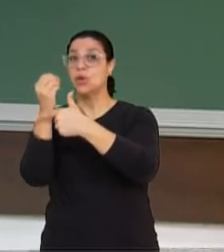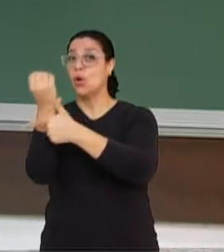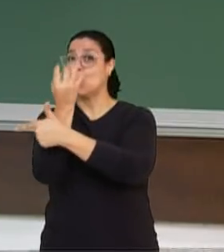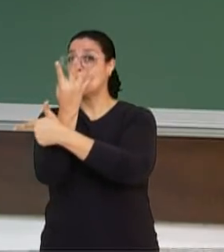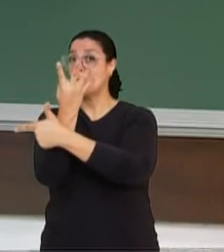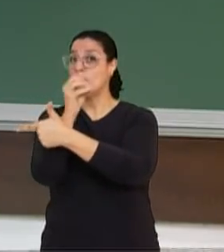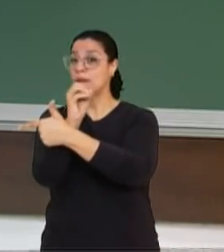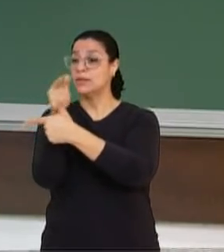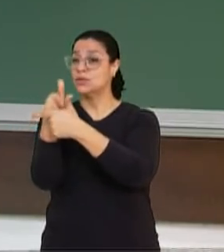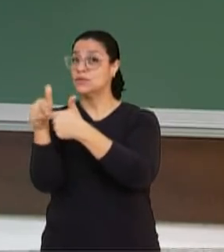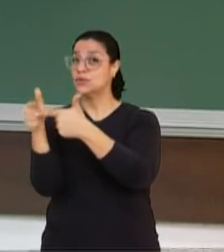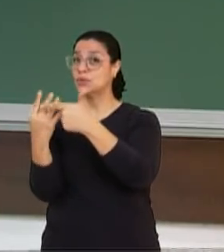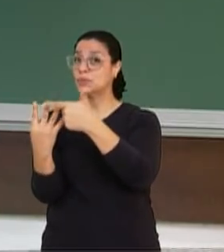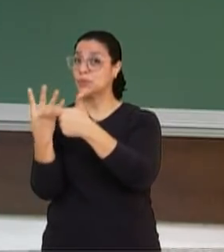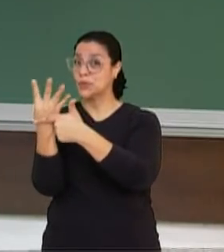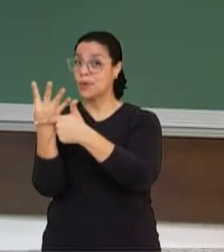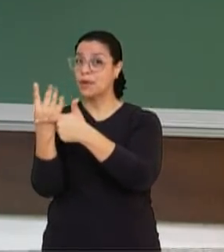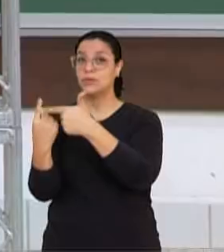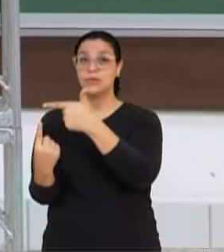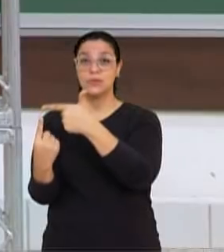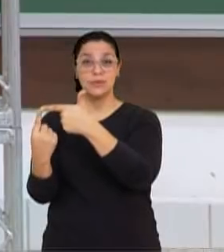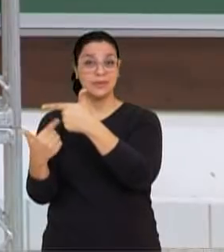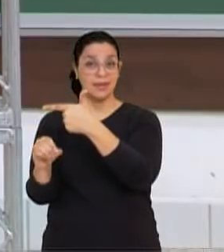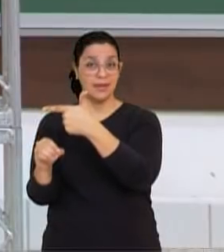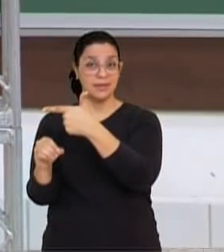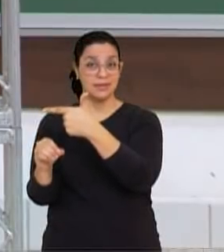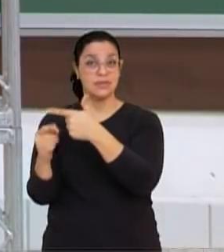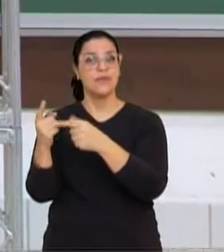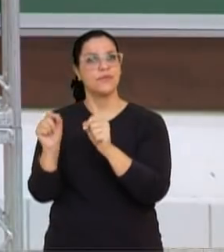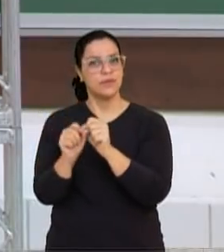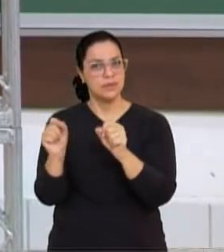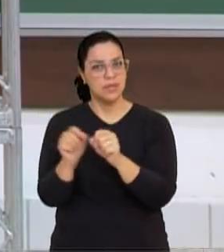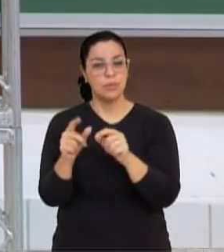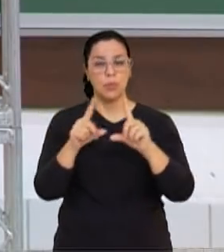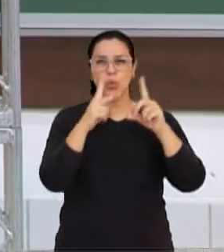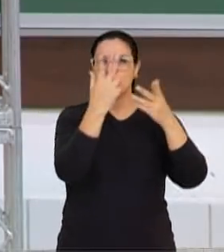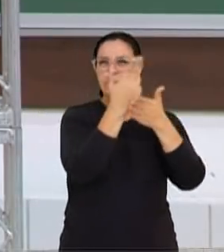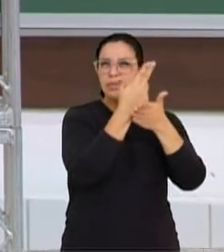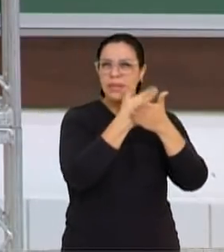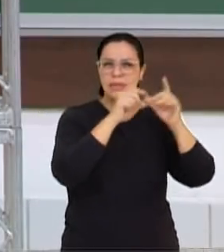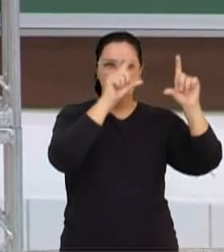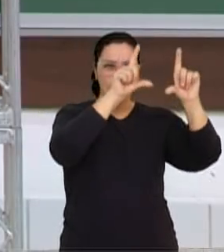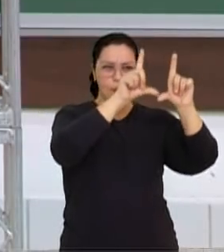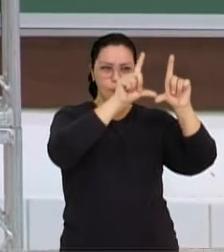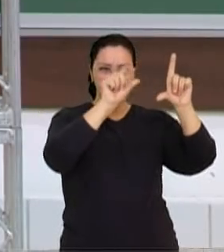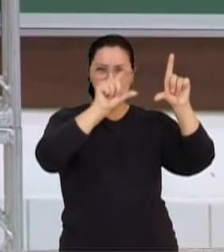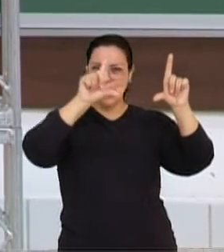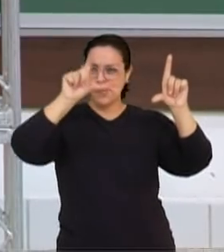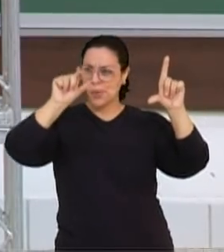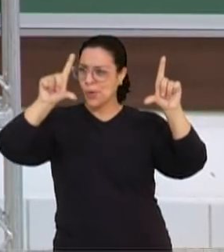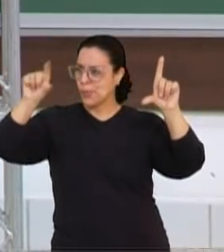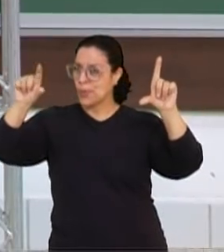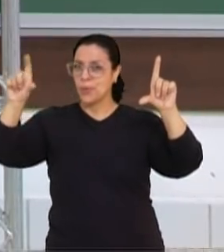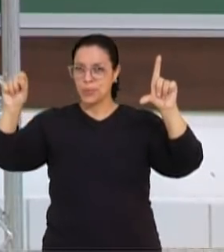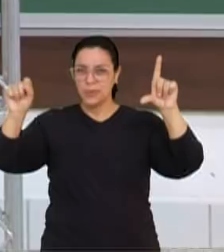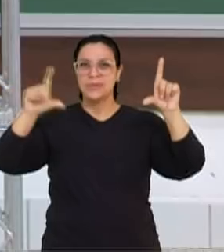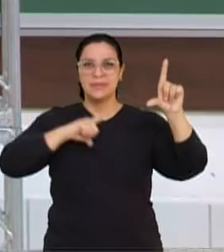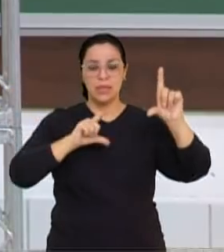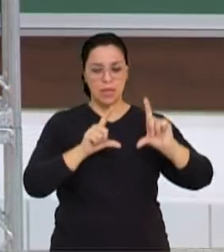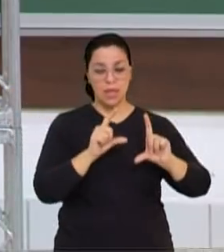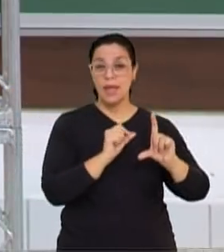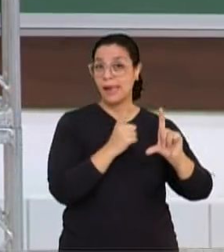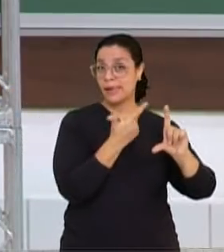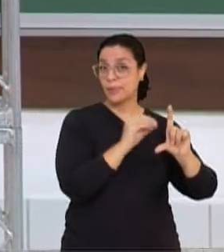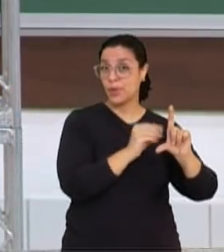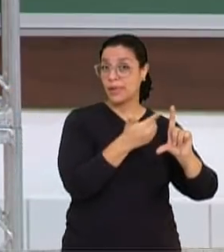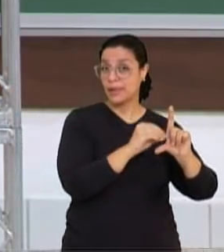que nós resolvemos de duas formas. Uma, nós realizamos ali um desenho, né, para representar essa fração, e a outra nós realizamos